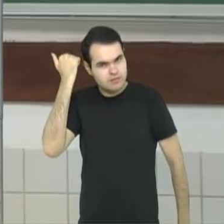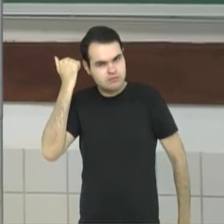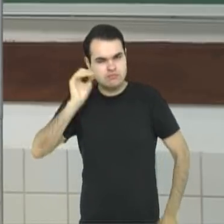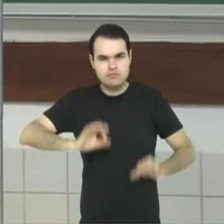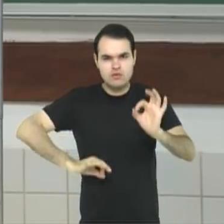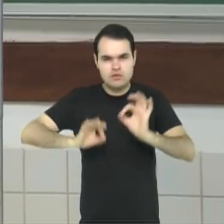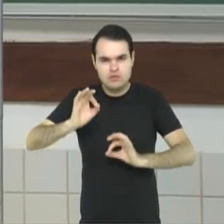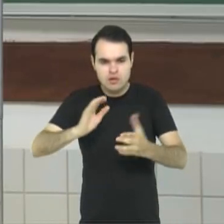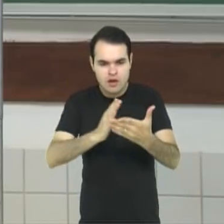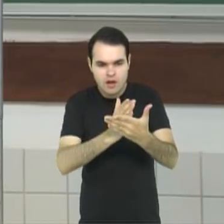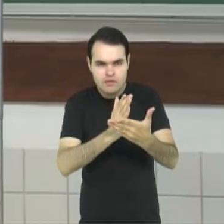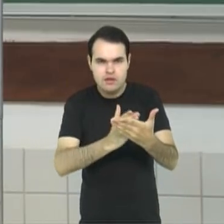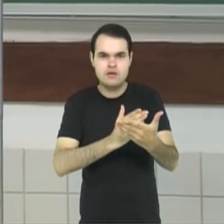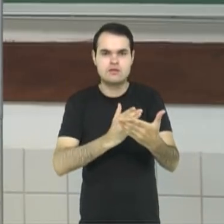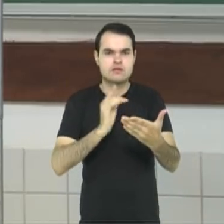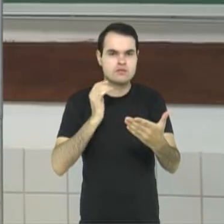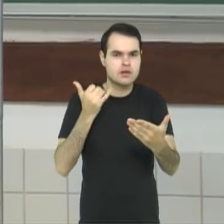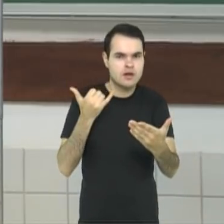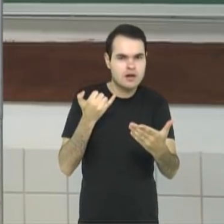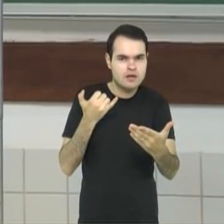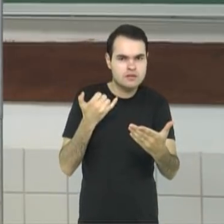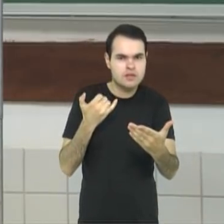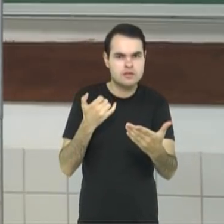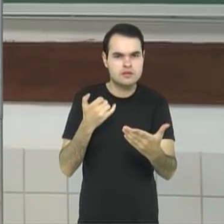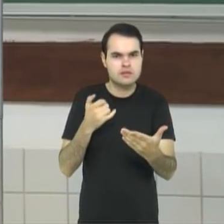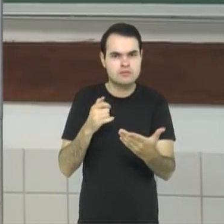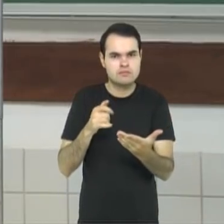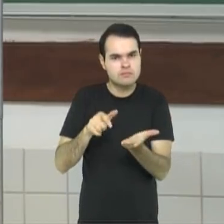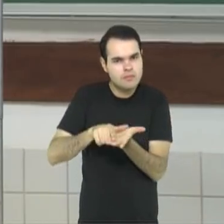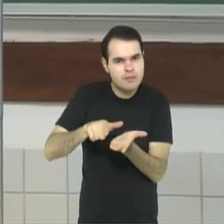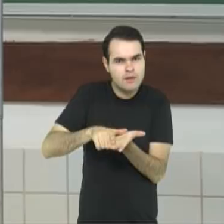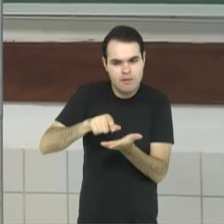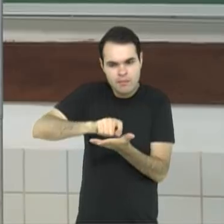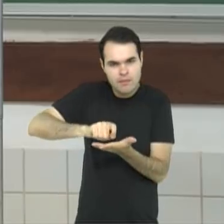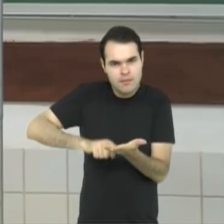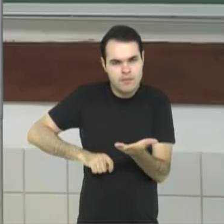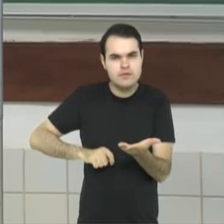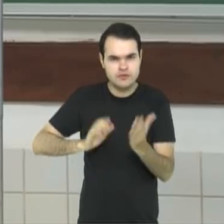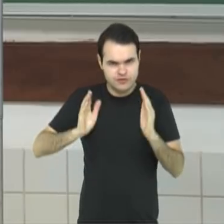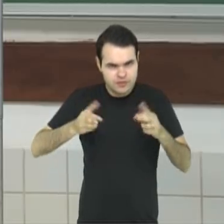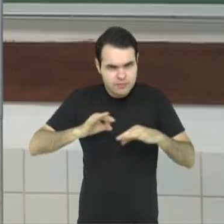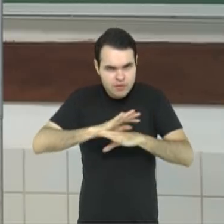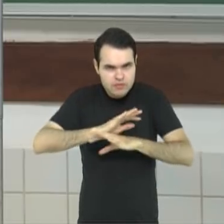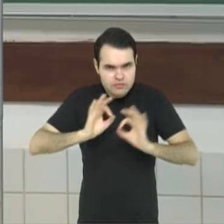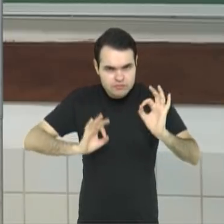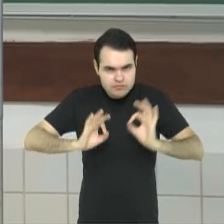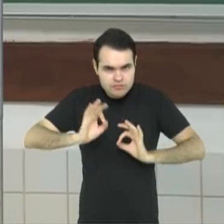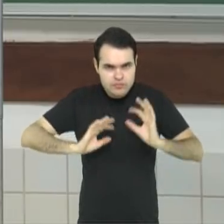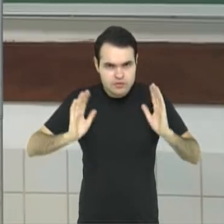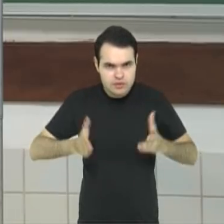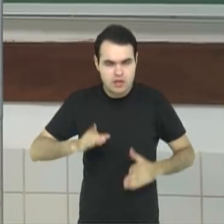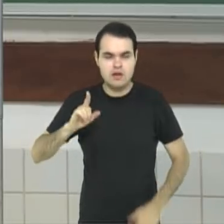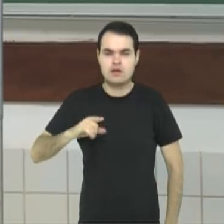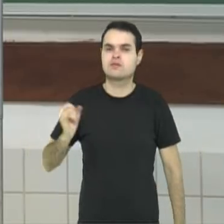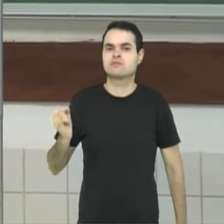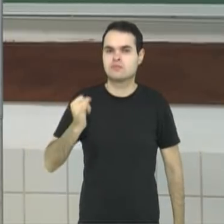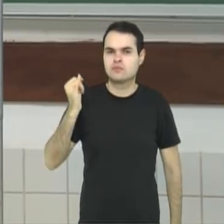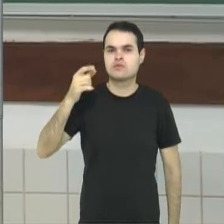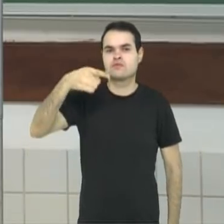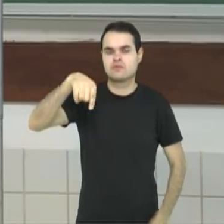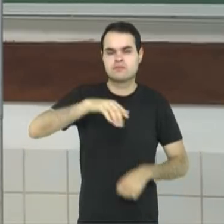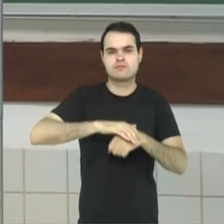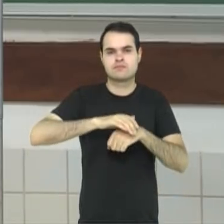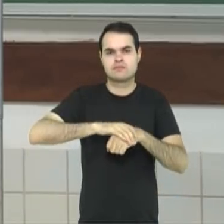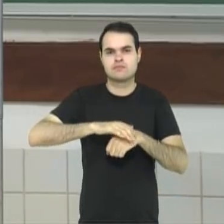aí? Caderno, caneta na mão, o bloco de notas, como que vocês estão fazendo as anotações? É sempre importante, né, ter aí um local